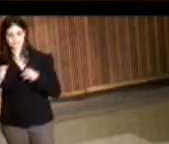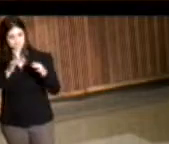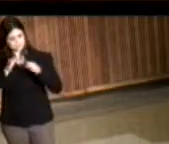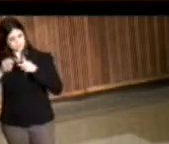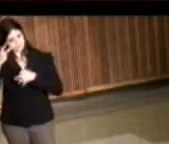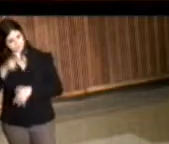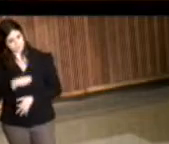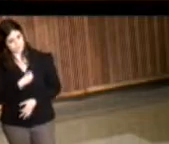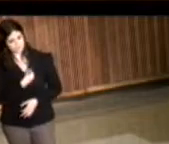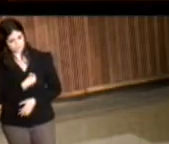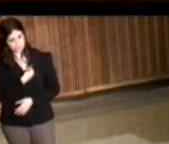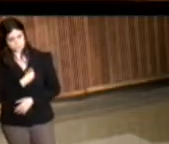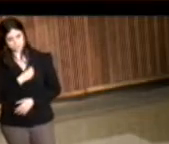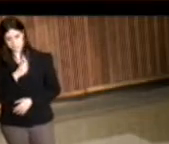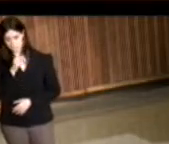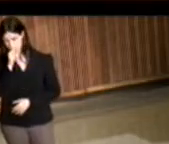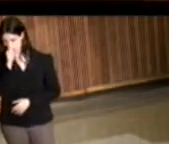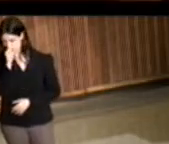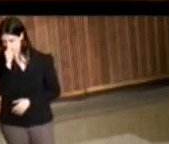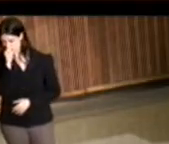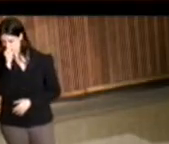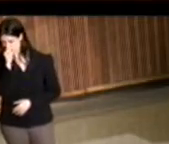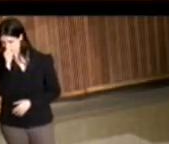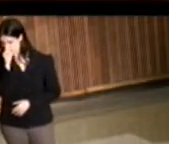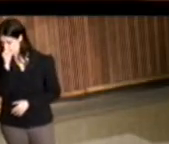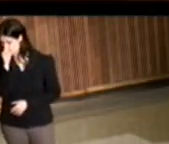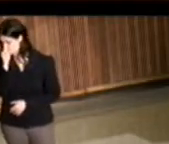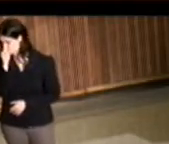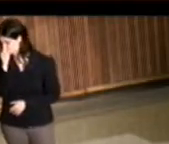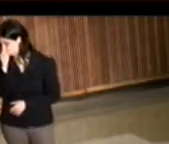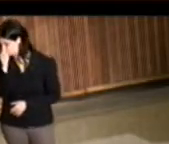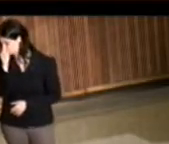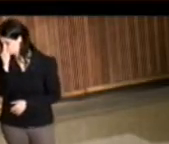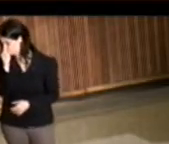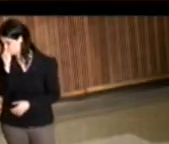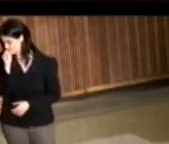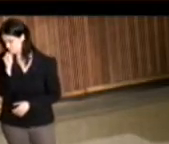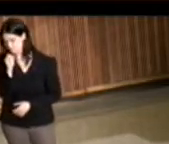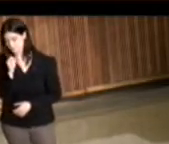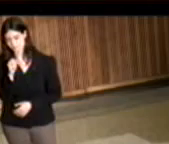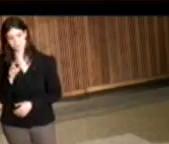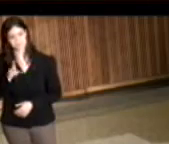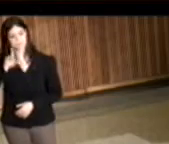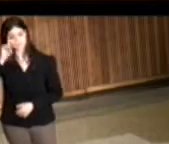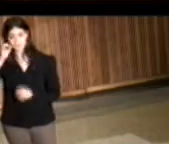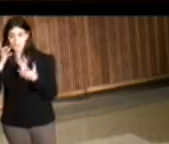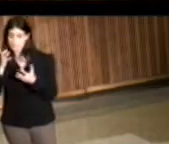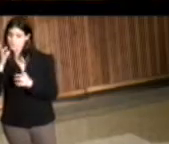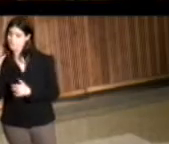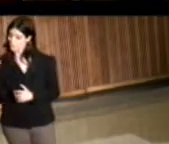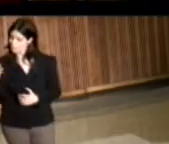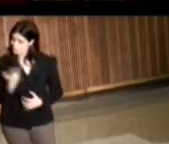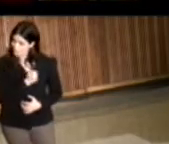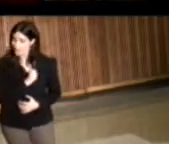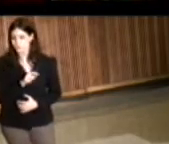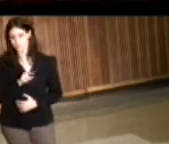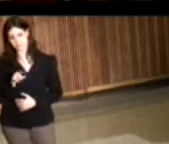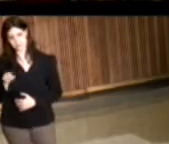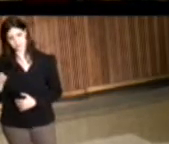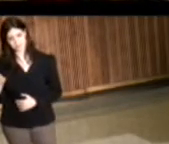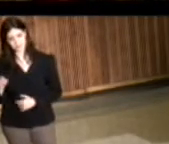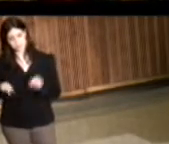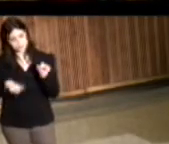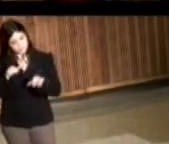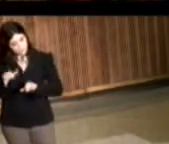tua vida. Ele quer salvar você, Ele quer abençoar você, Ele quer transformar você. E tudo isso porque Ele decidiu